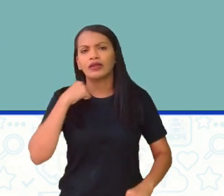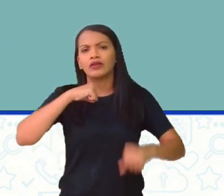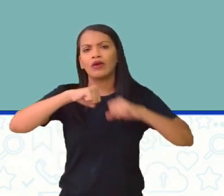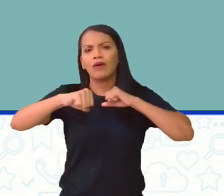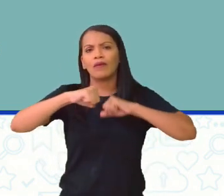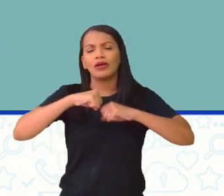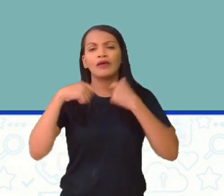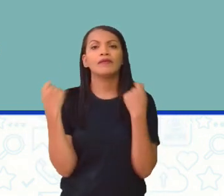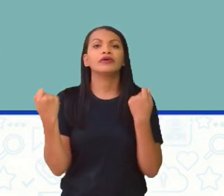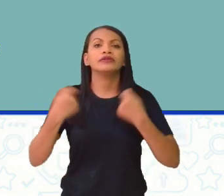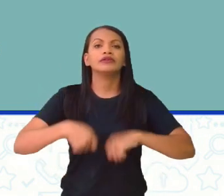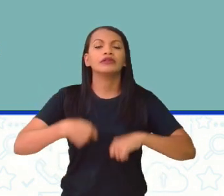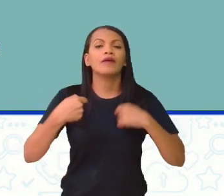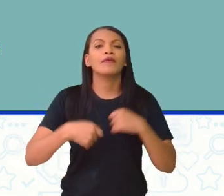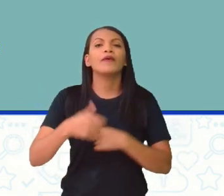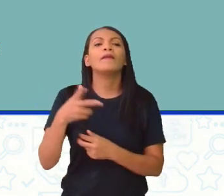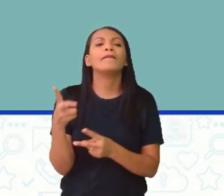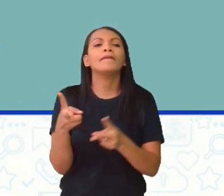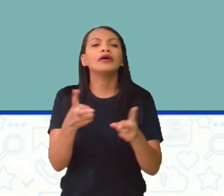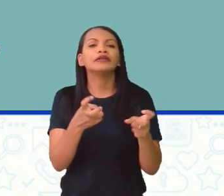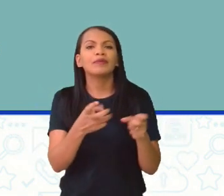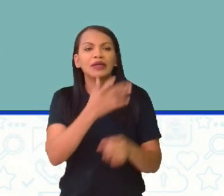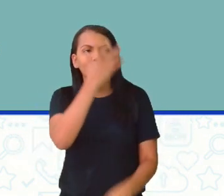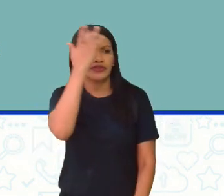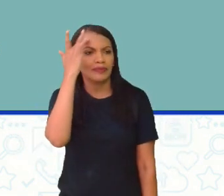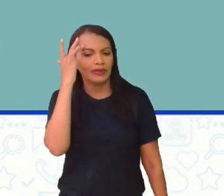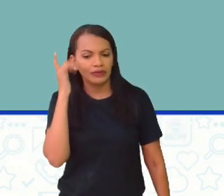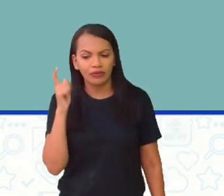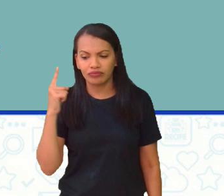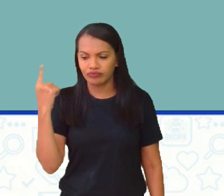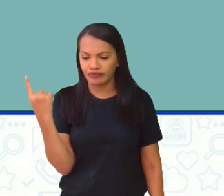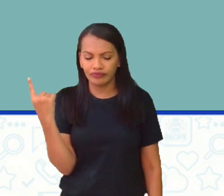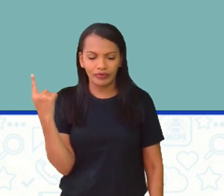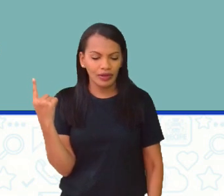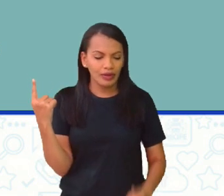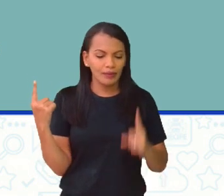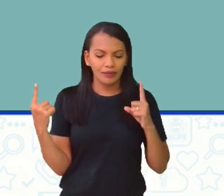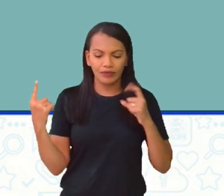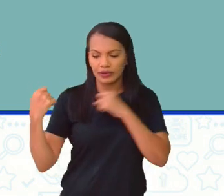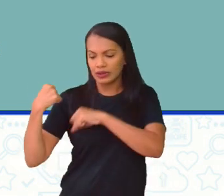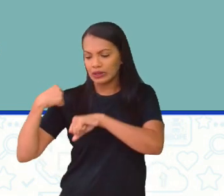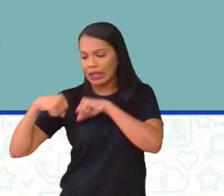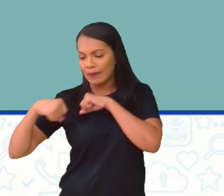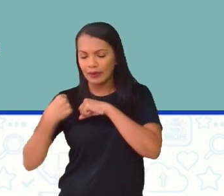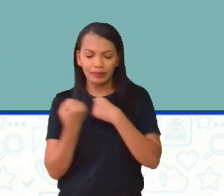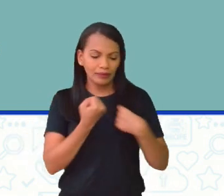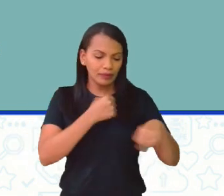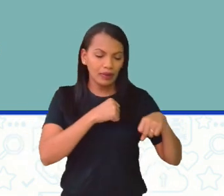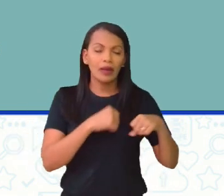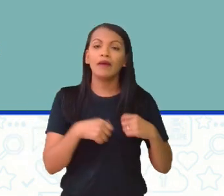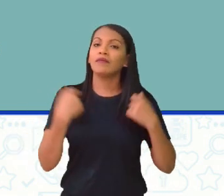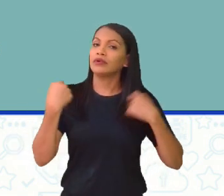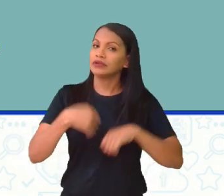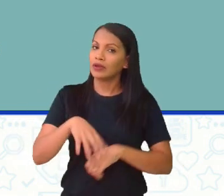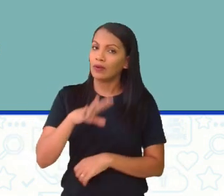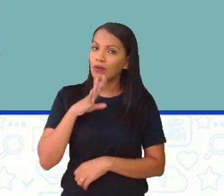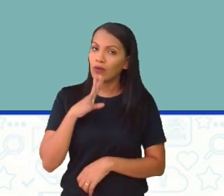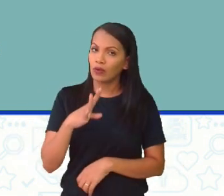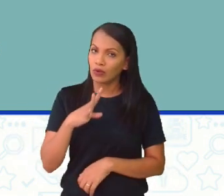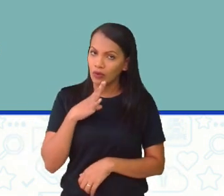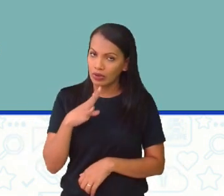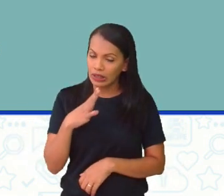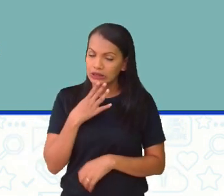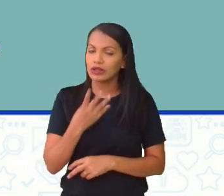aqueles debatedores, geralmente é mais de uma pessoa, não é, deve conhecer deste conteúdo. Até